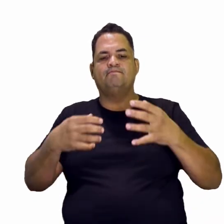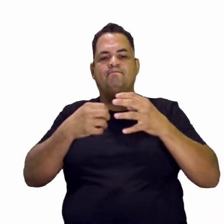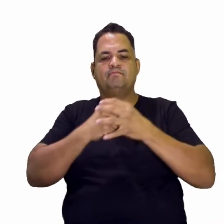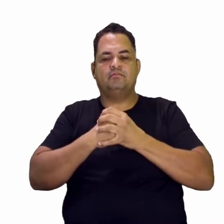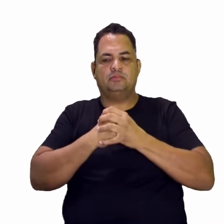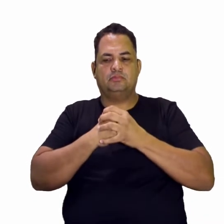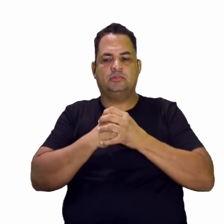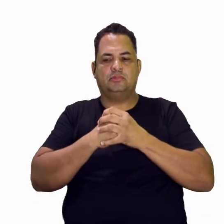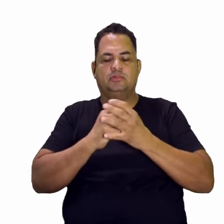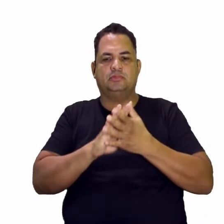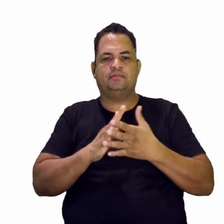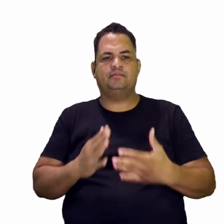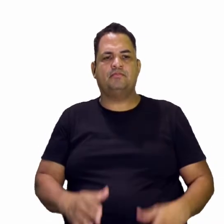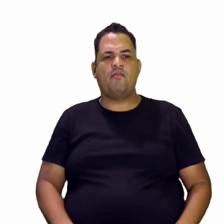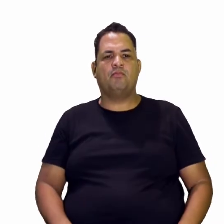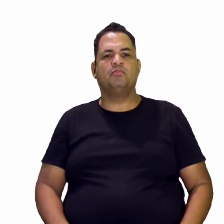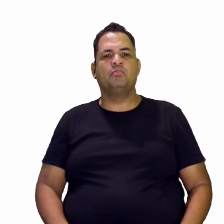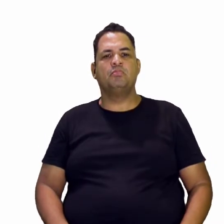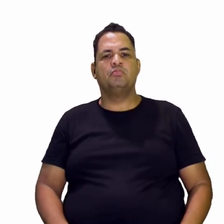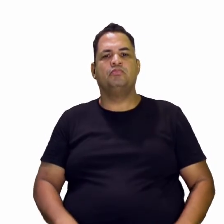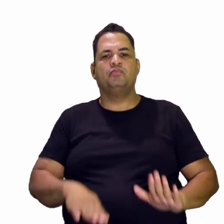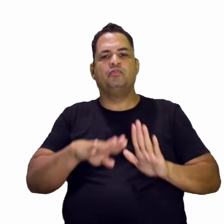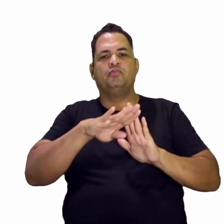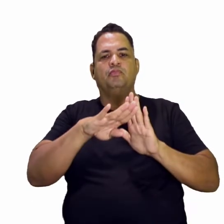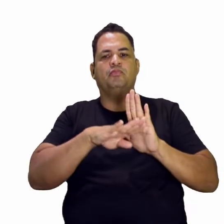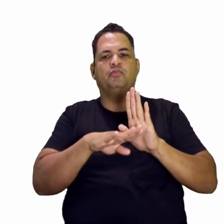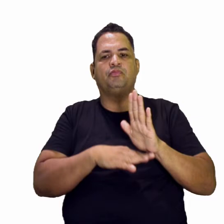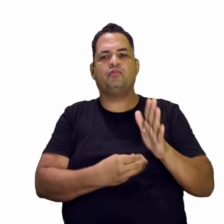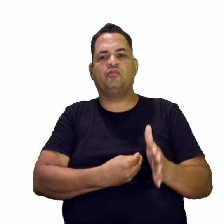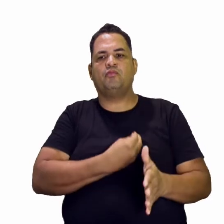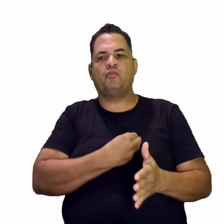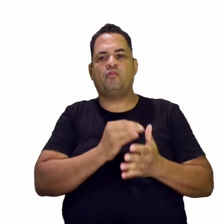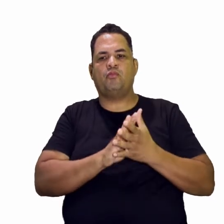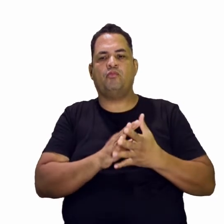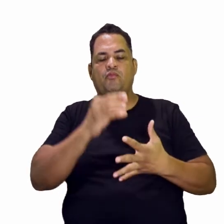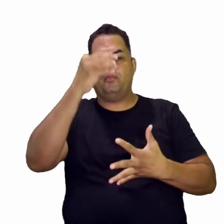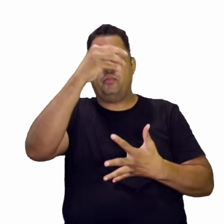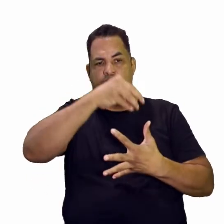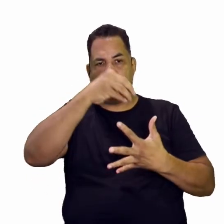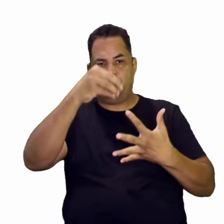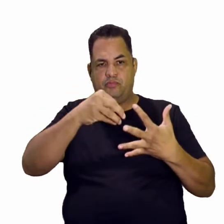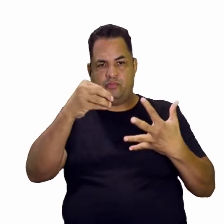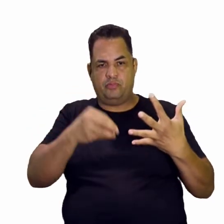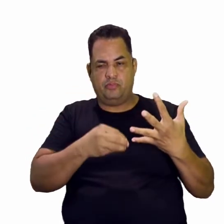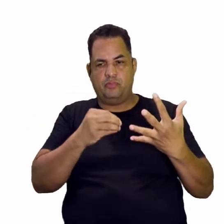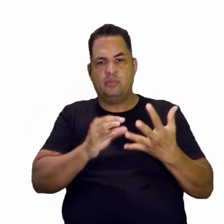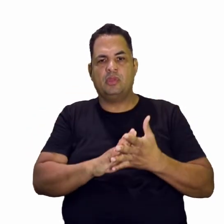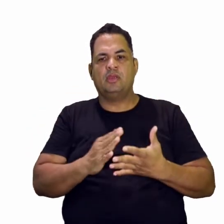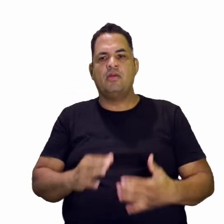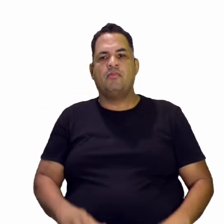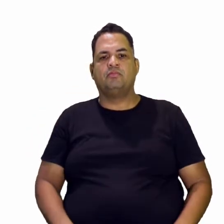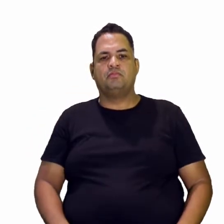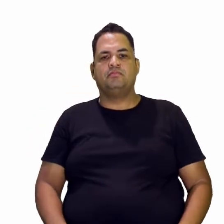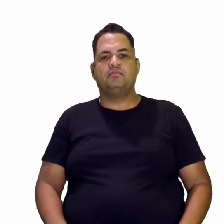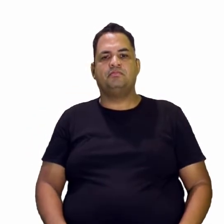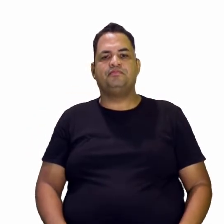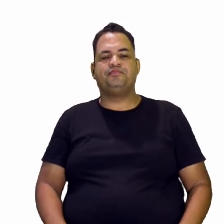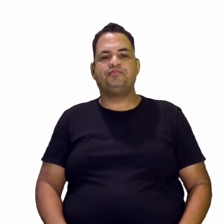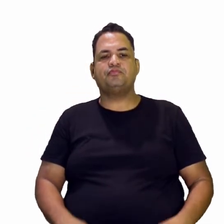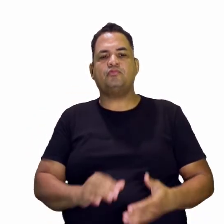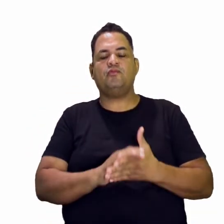essas complexidades. Segundo a classificação dos seres vivos em 5 reinos, Whittaker,